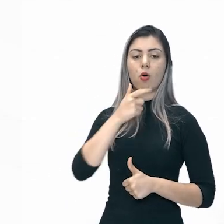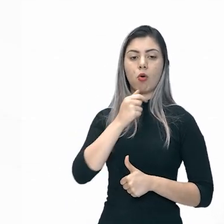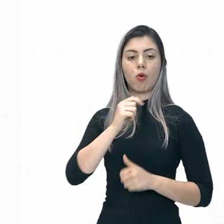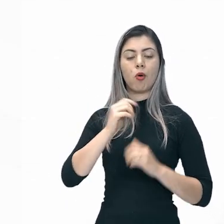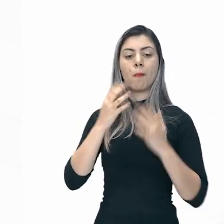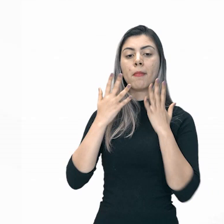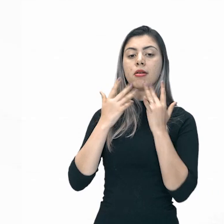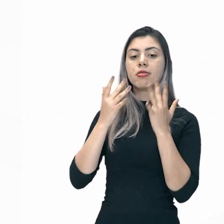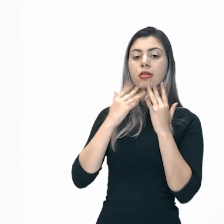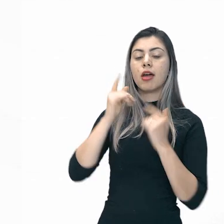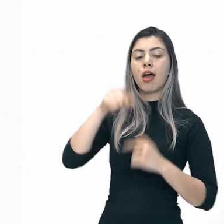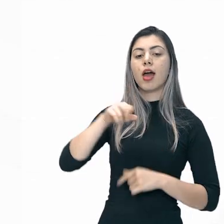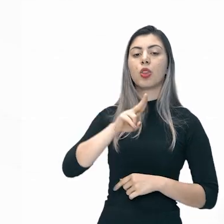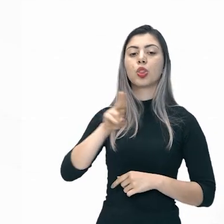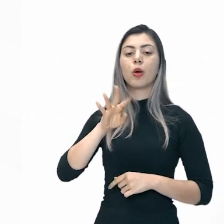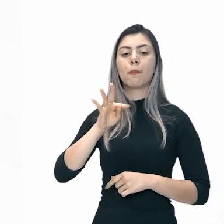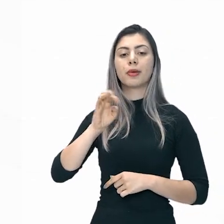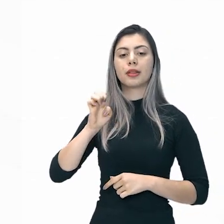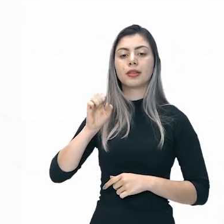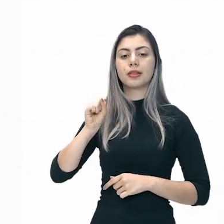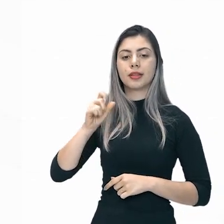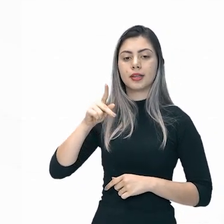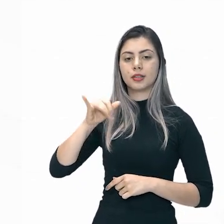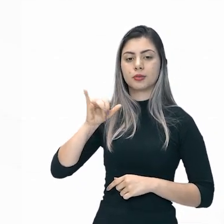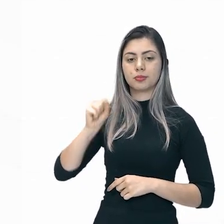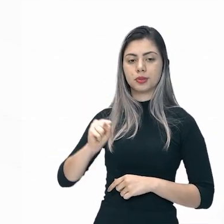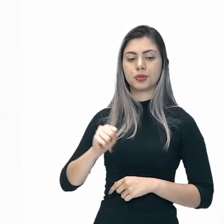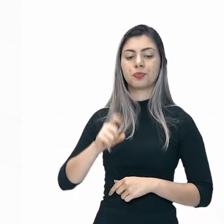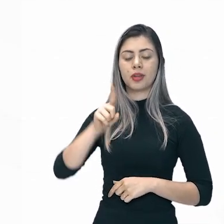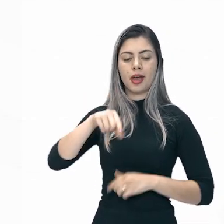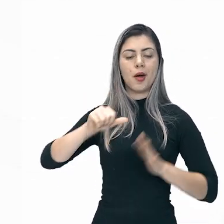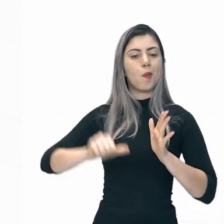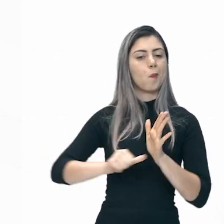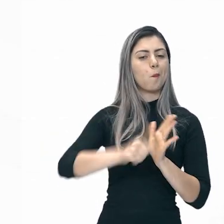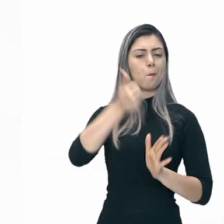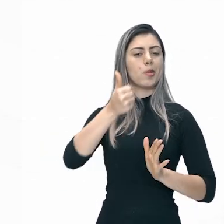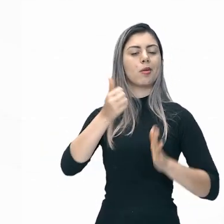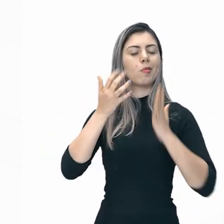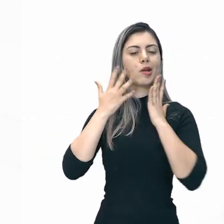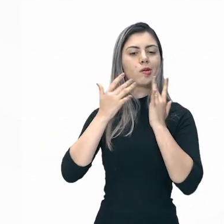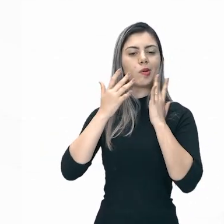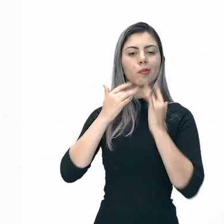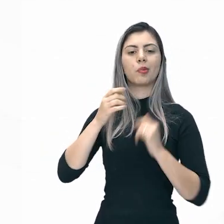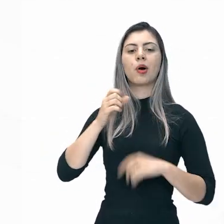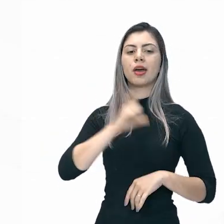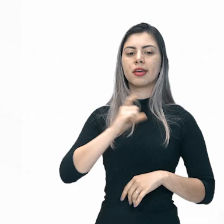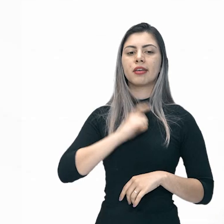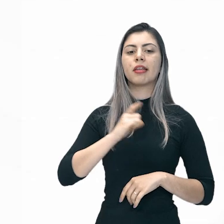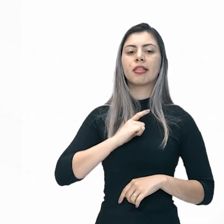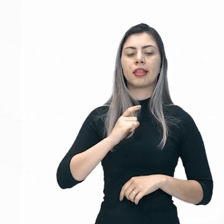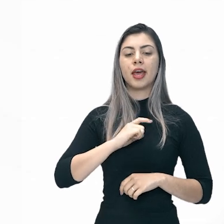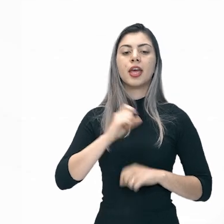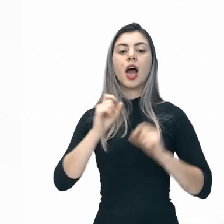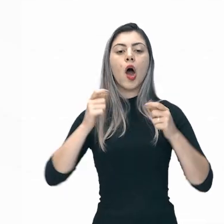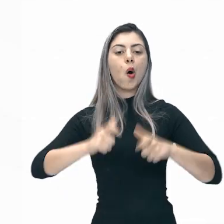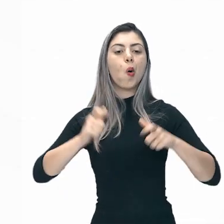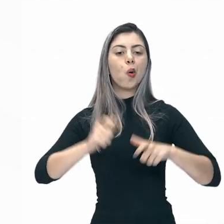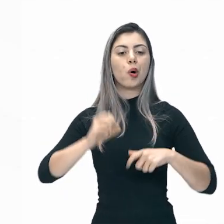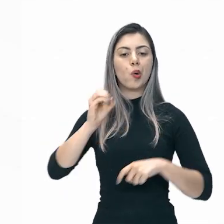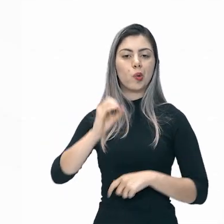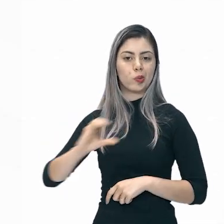encenação se chamava Terpes. Ele é considerado o primeiro autor e produtor teatral